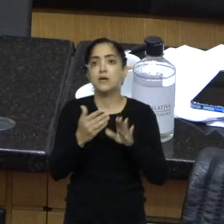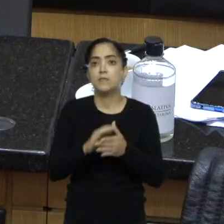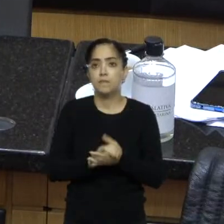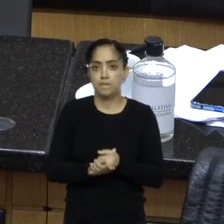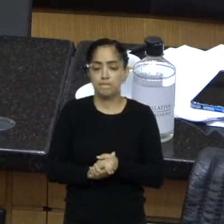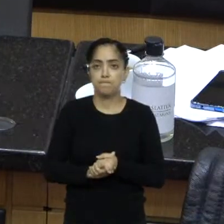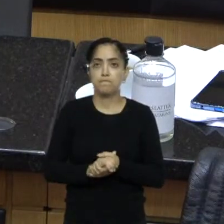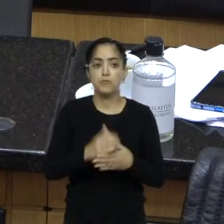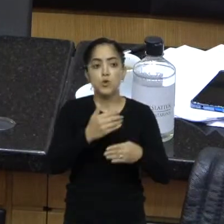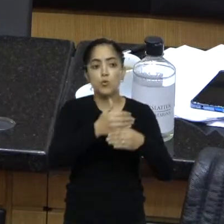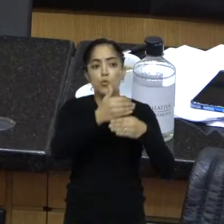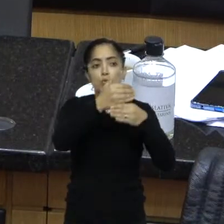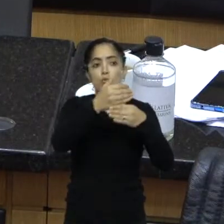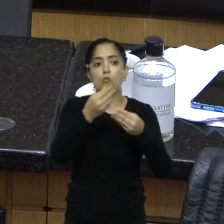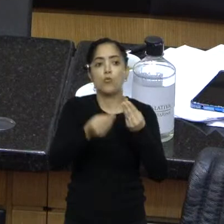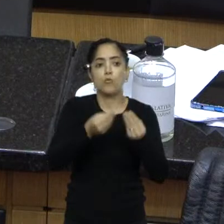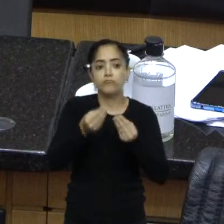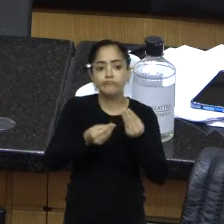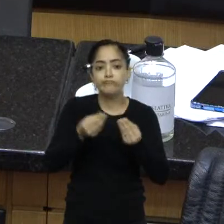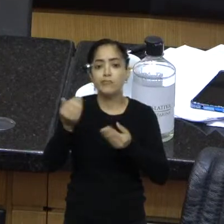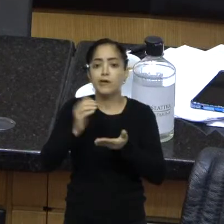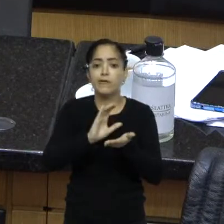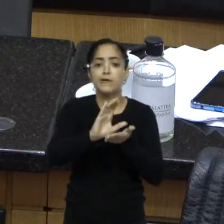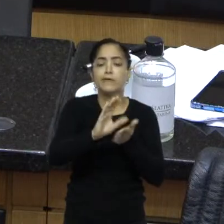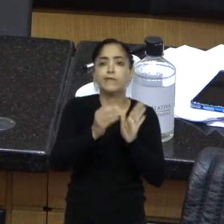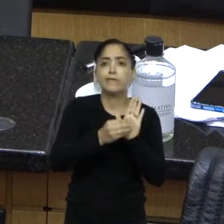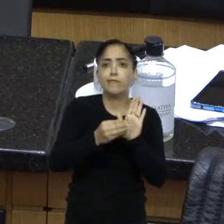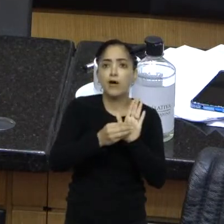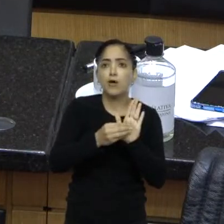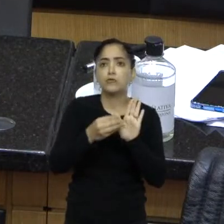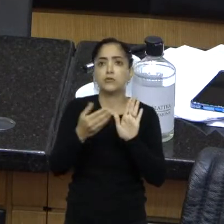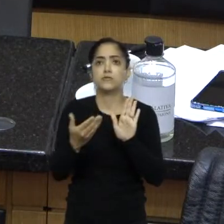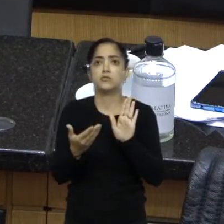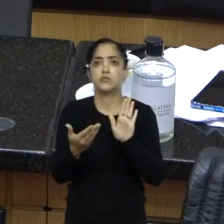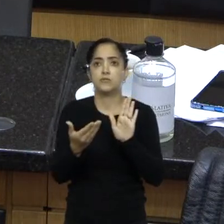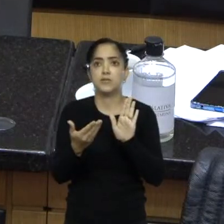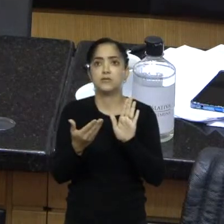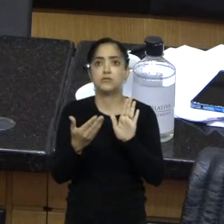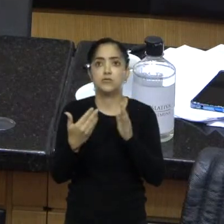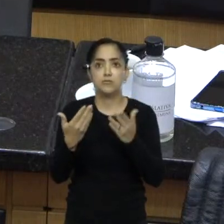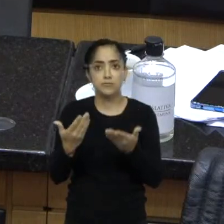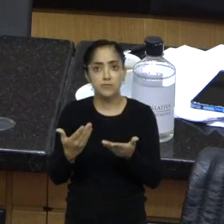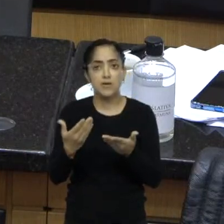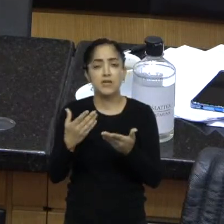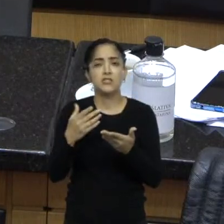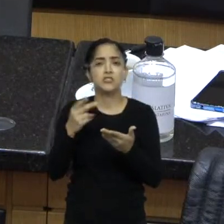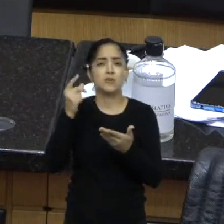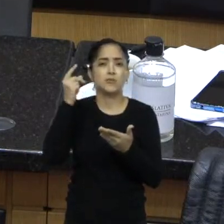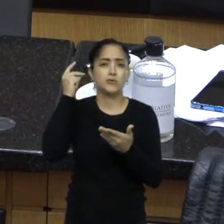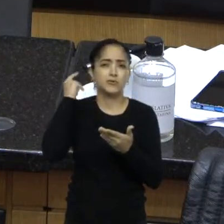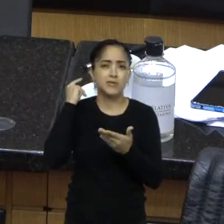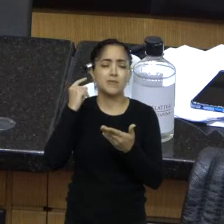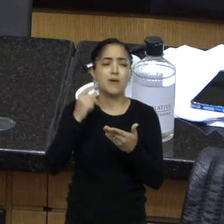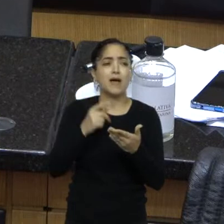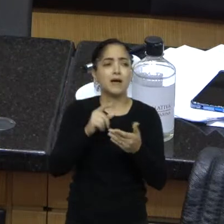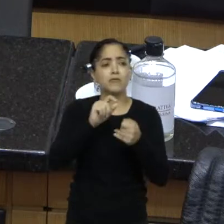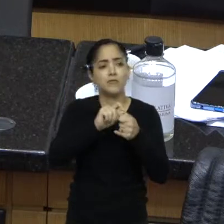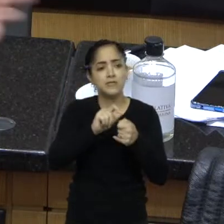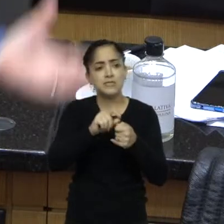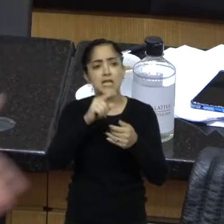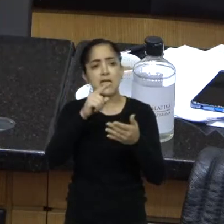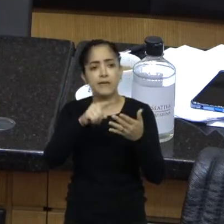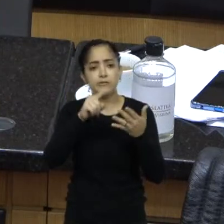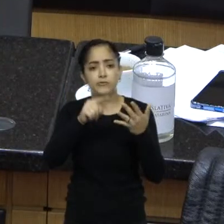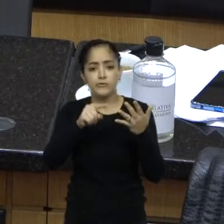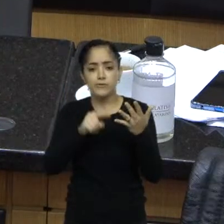as nossas barragens, a falta de investimentos, a falta de ações. Né, já ouvimos há muito tempo que vai ser feito isso, vai ser feito aquilo, vai ser